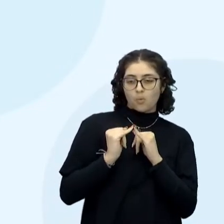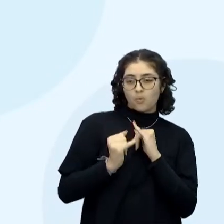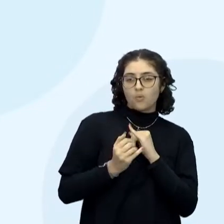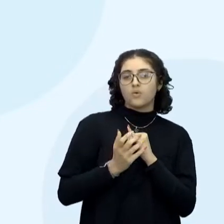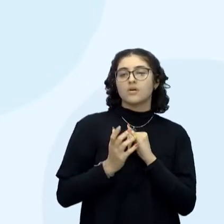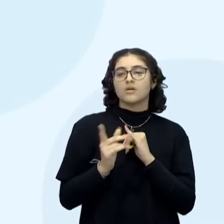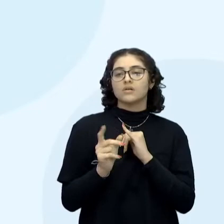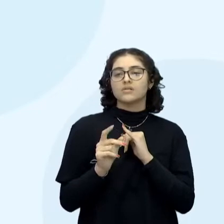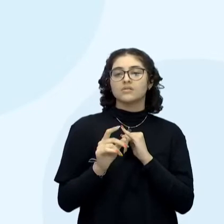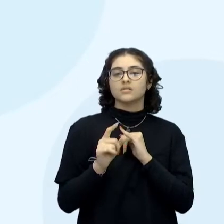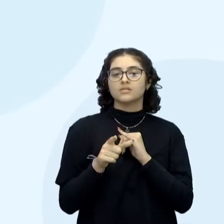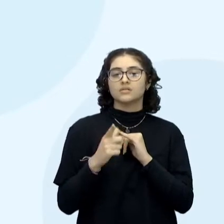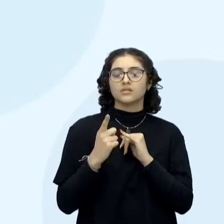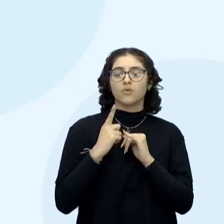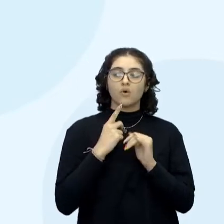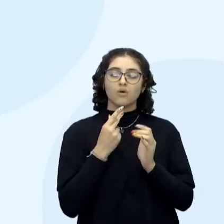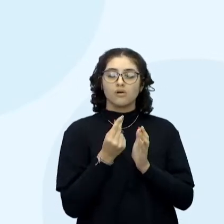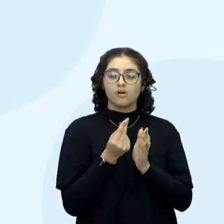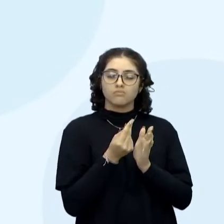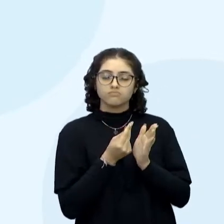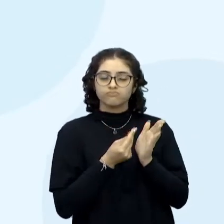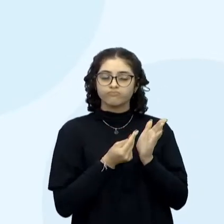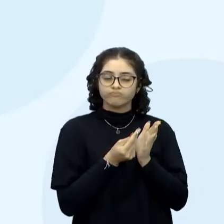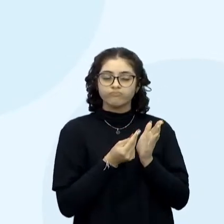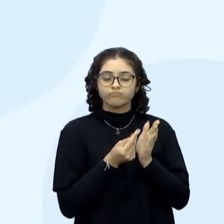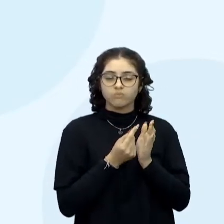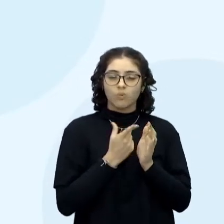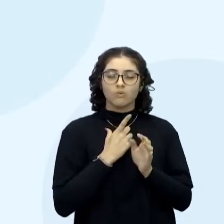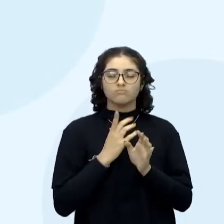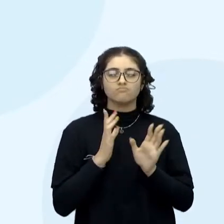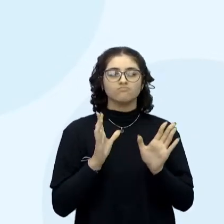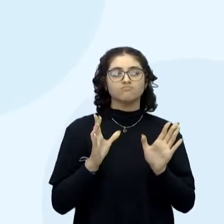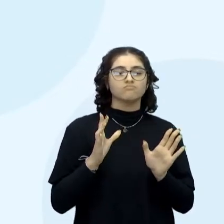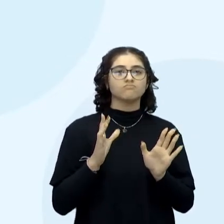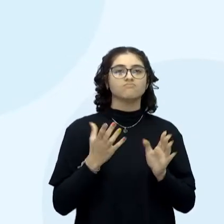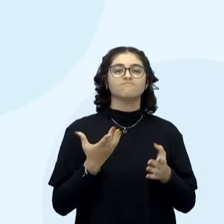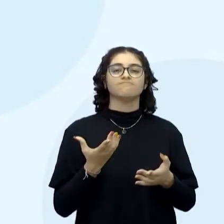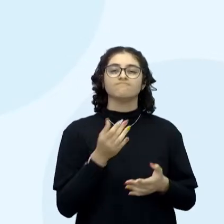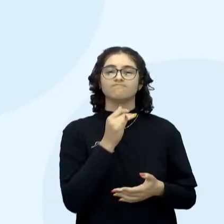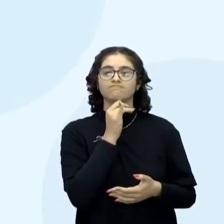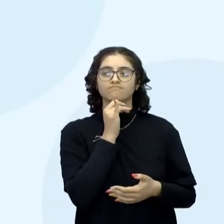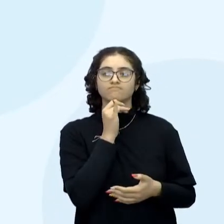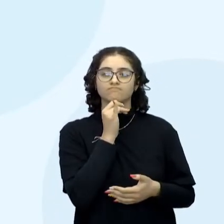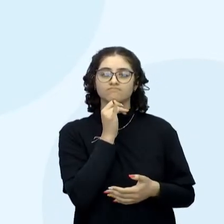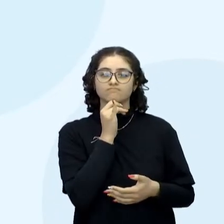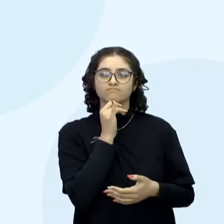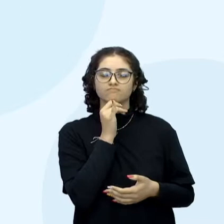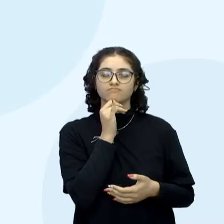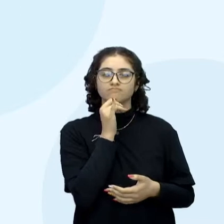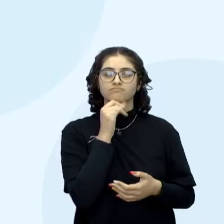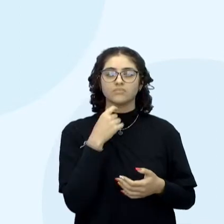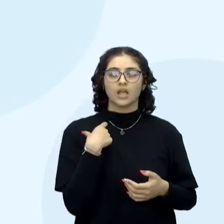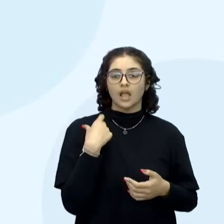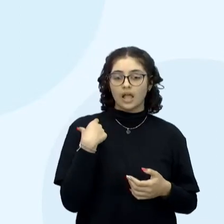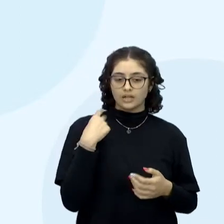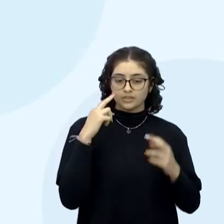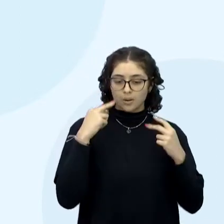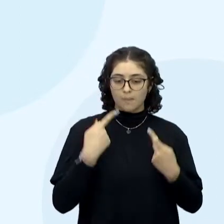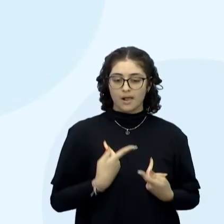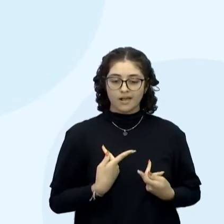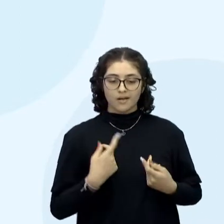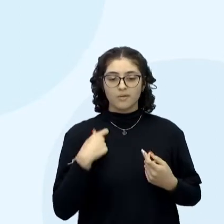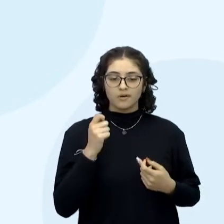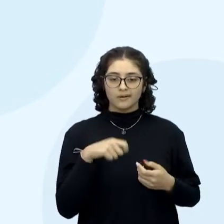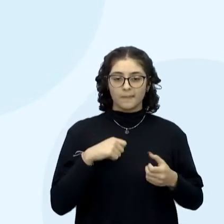uma espécie de ser humano abstrato, sabem? Uma espécie de molde, né, de ser humano,